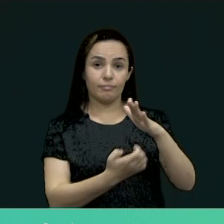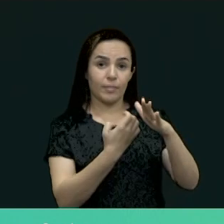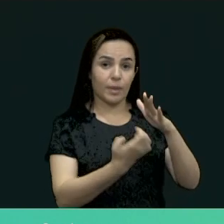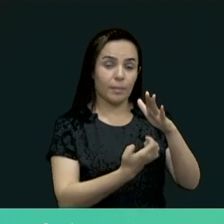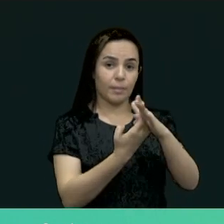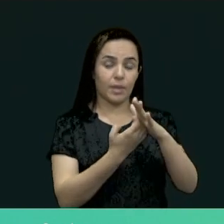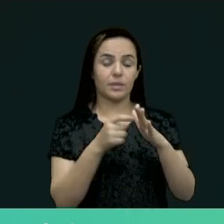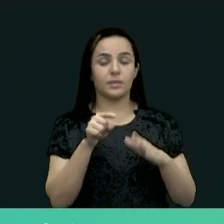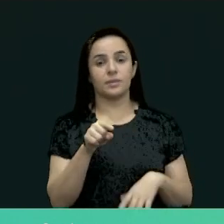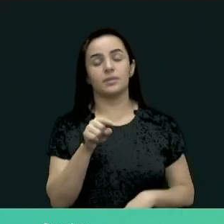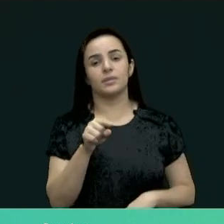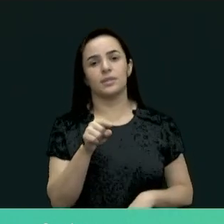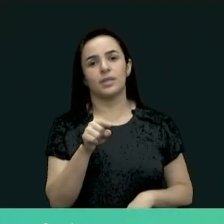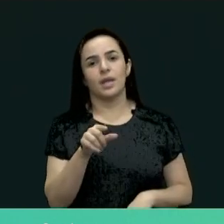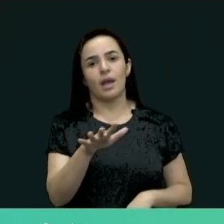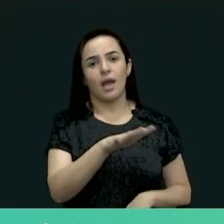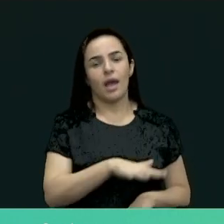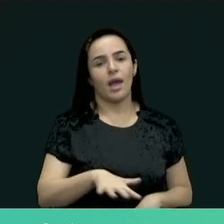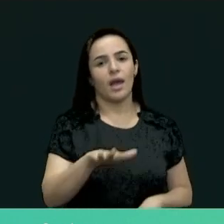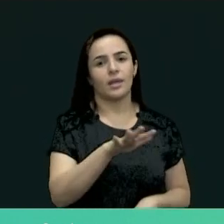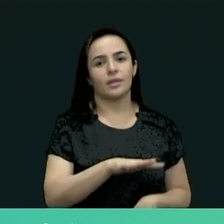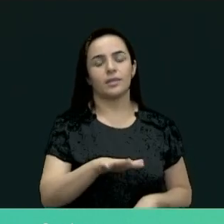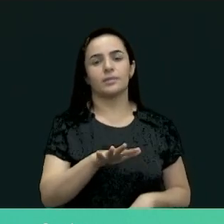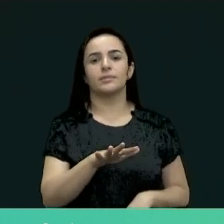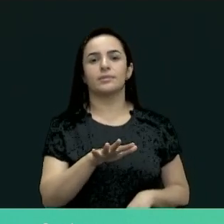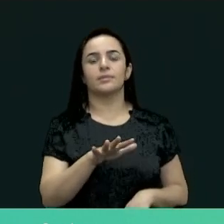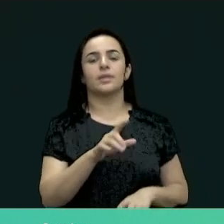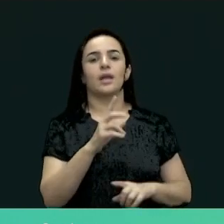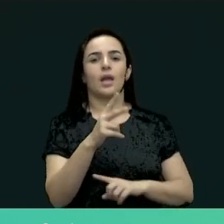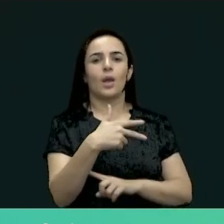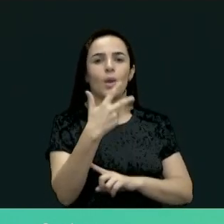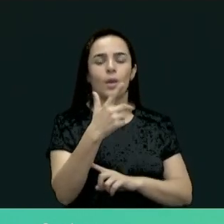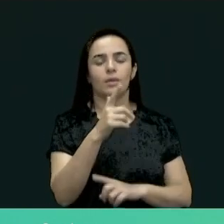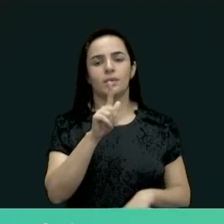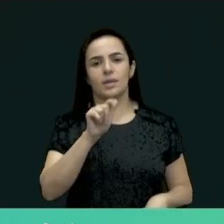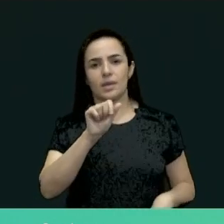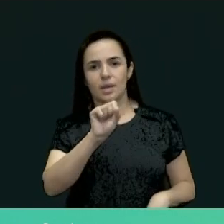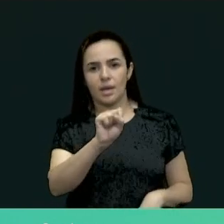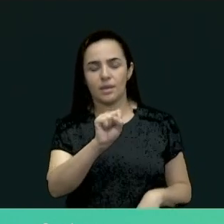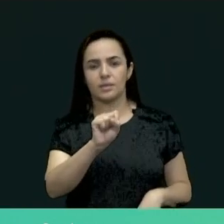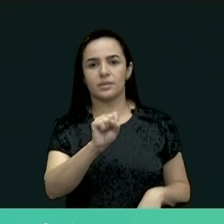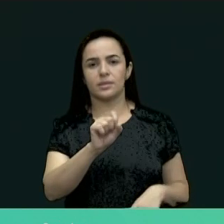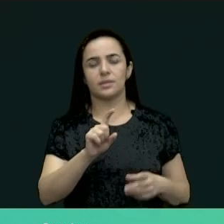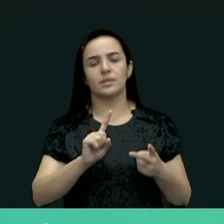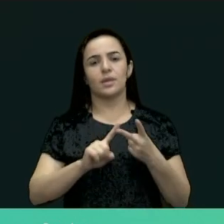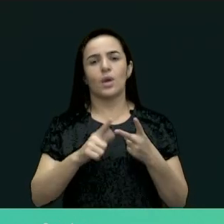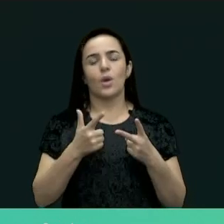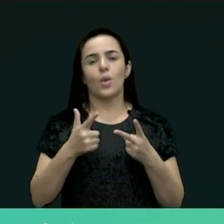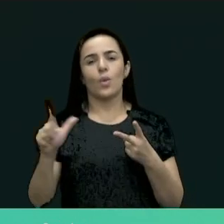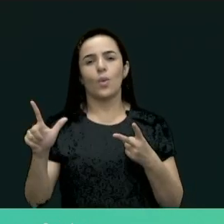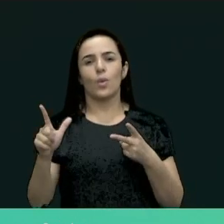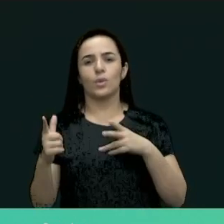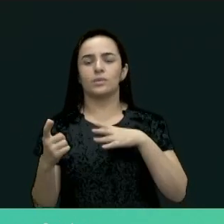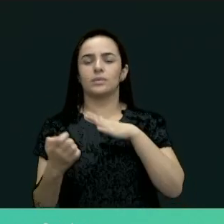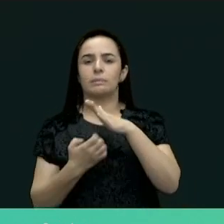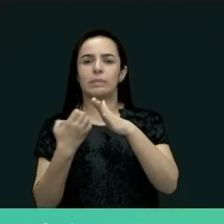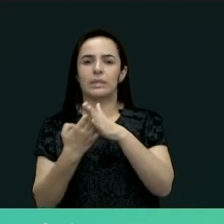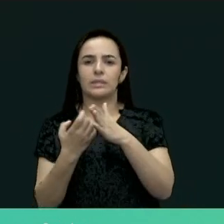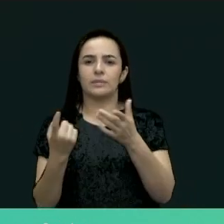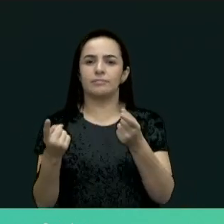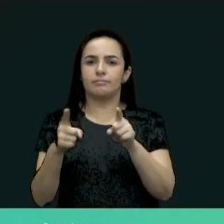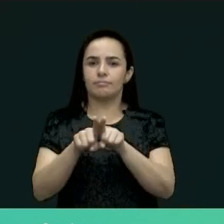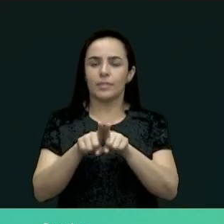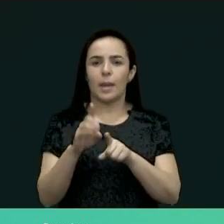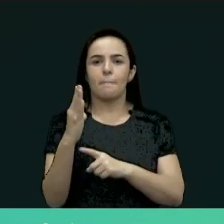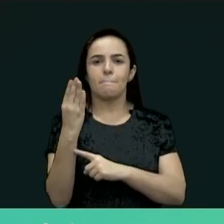tanto as empresas do setor de óleo e gás, mas empresas também, recentemente tivemos a associação de uma empresa de baterias,